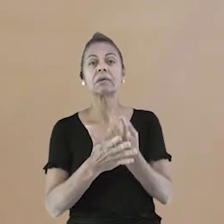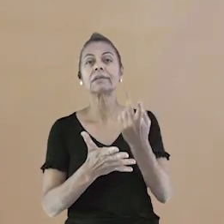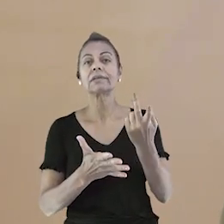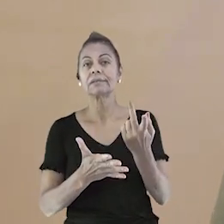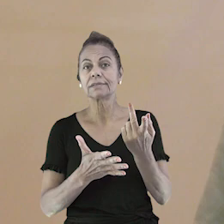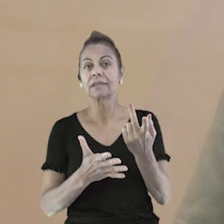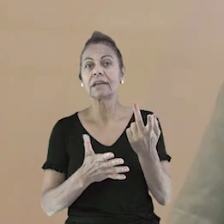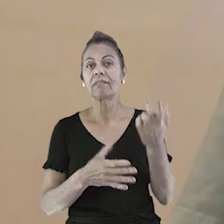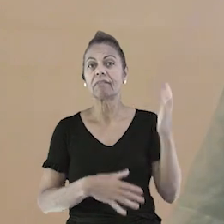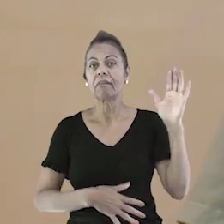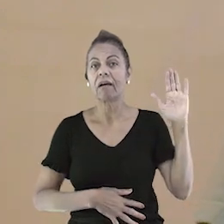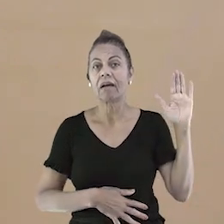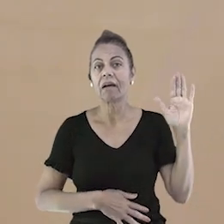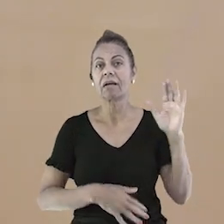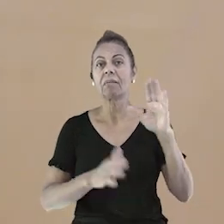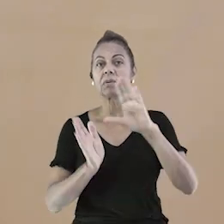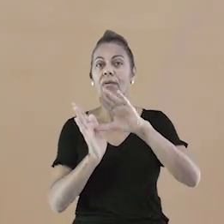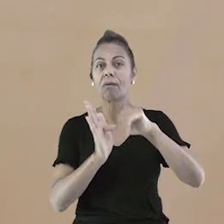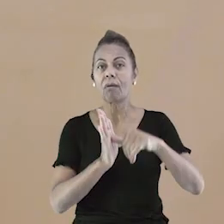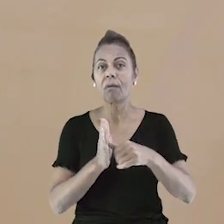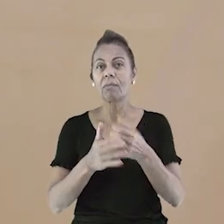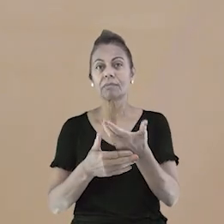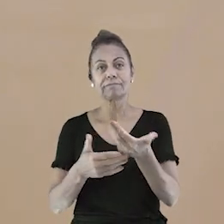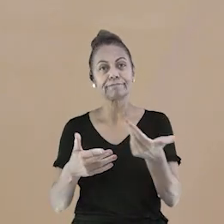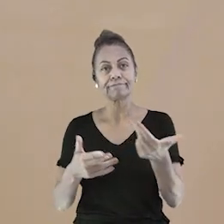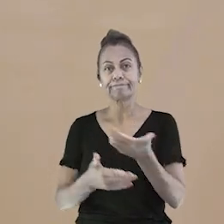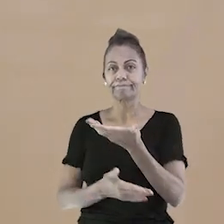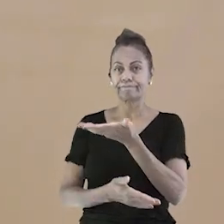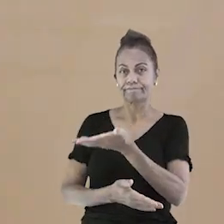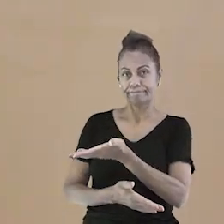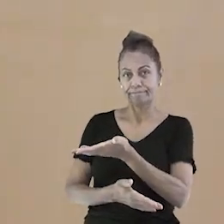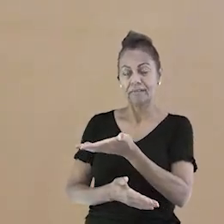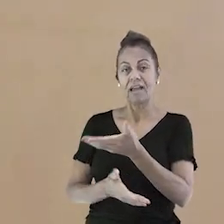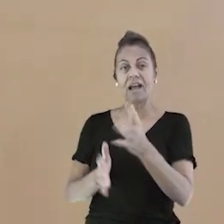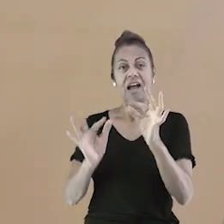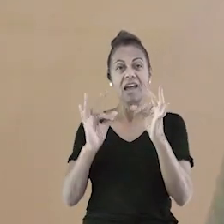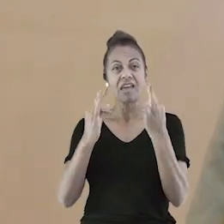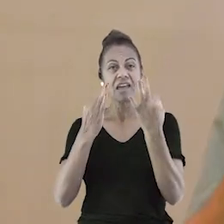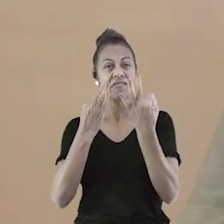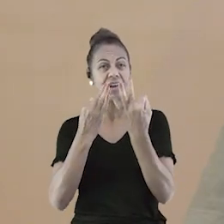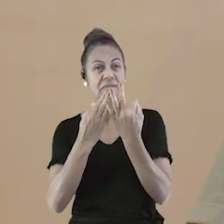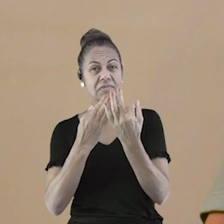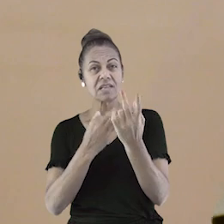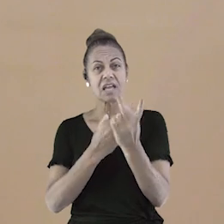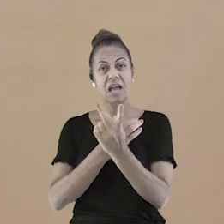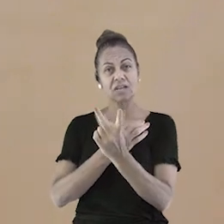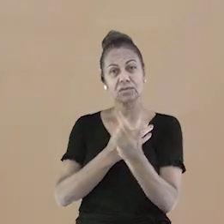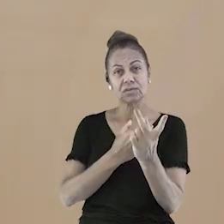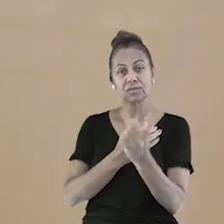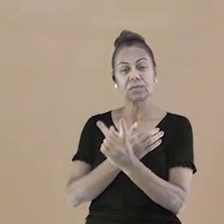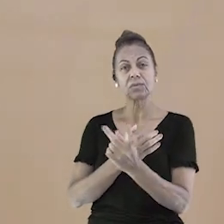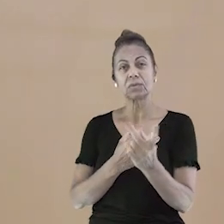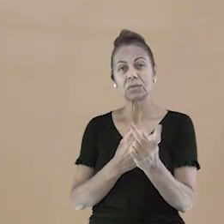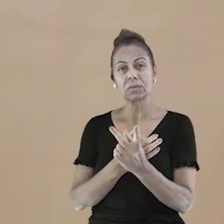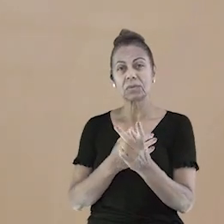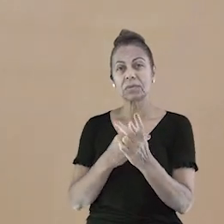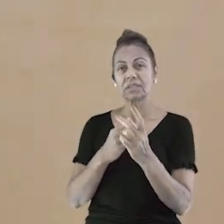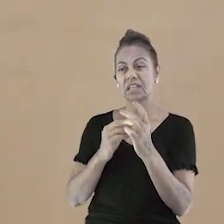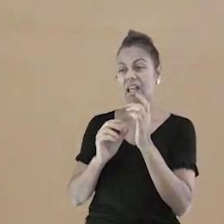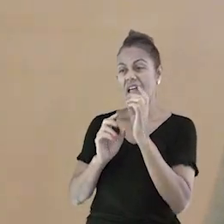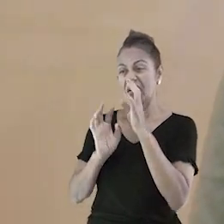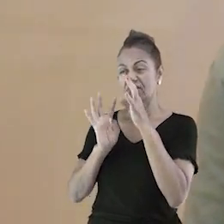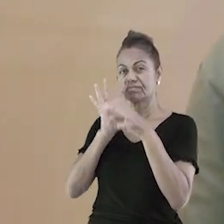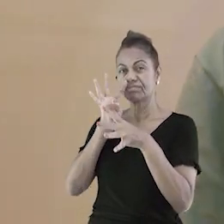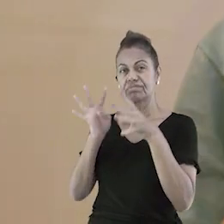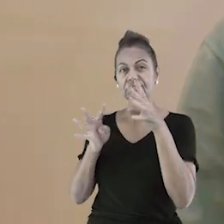imediato. E, assim como a mãe, ele está sujeito a críticas, acusações muitas vezes de ambas as famílias